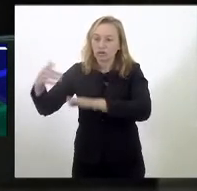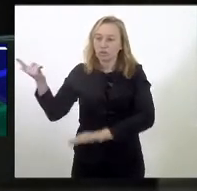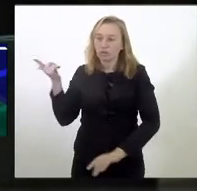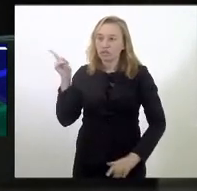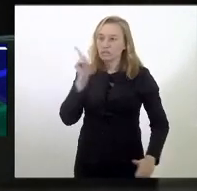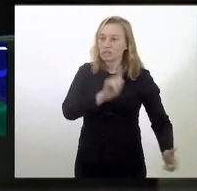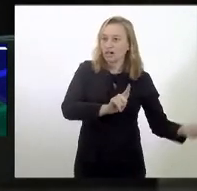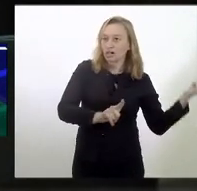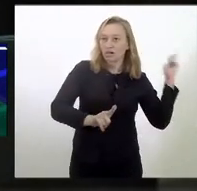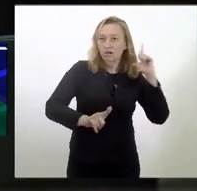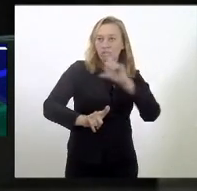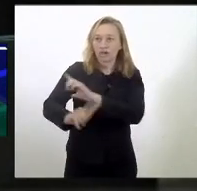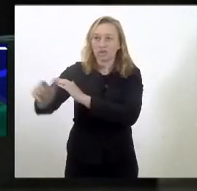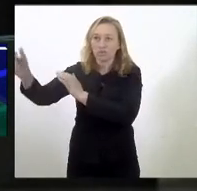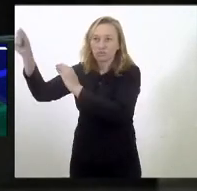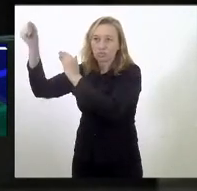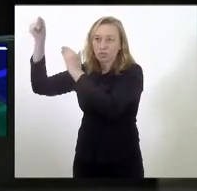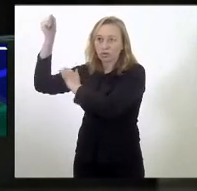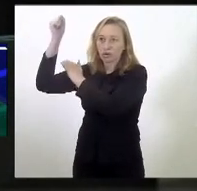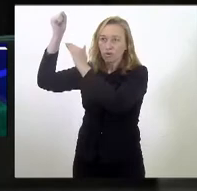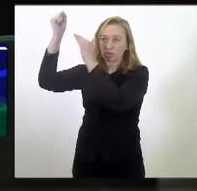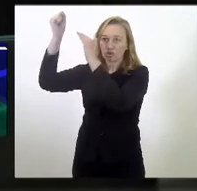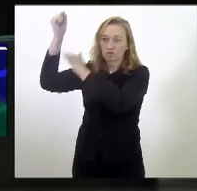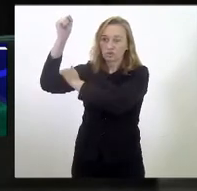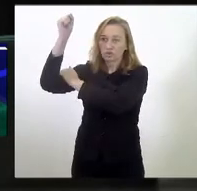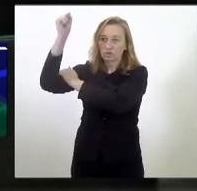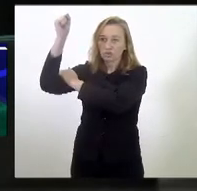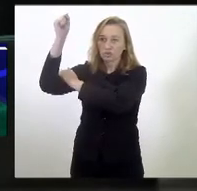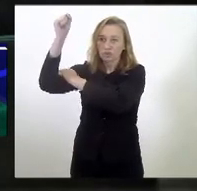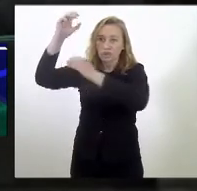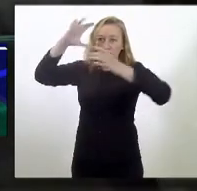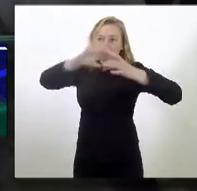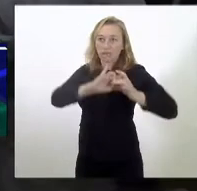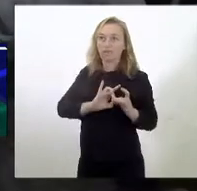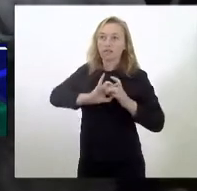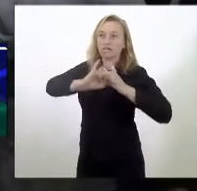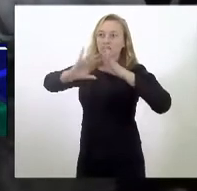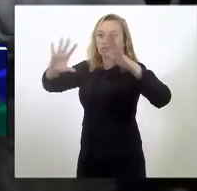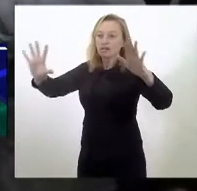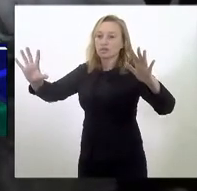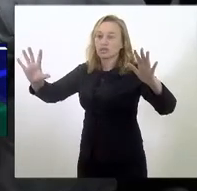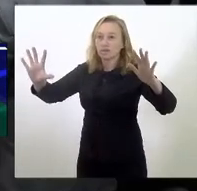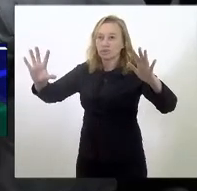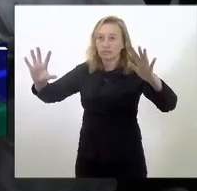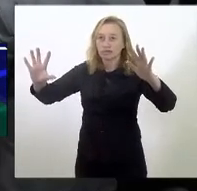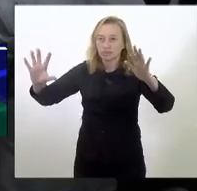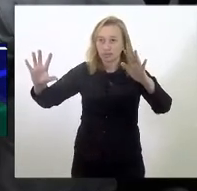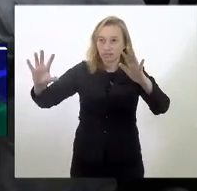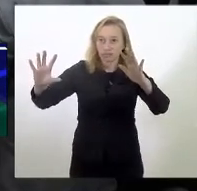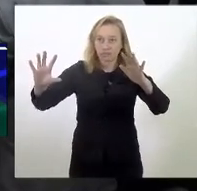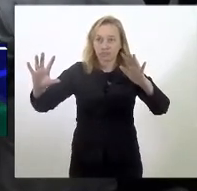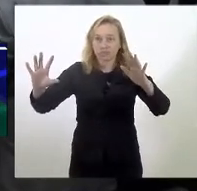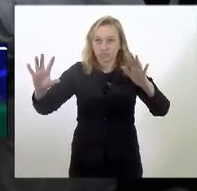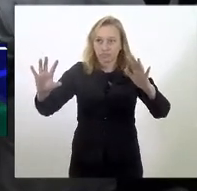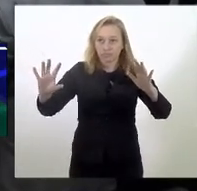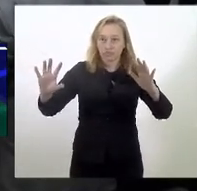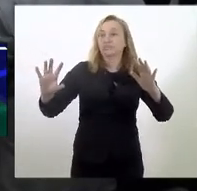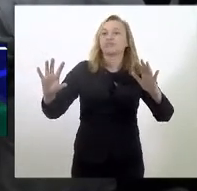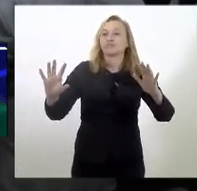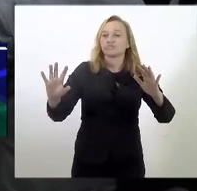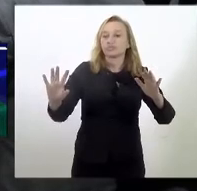conseguimos conquistar com um braço forte em teu seio,